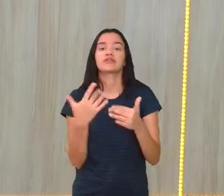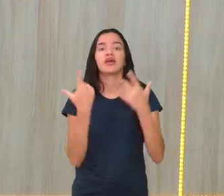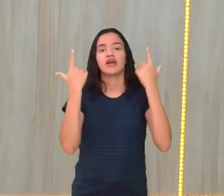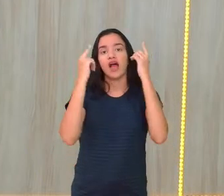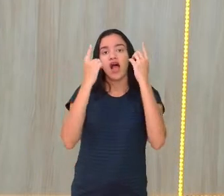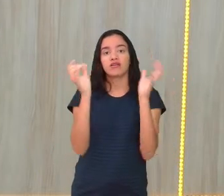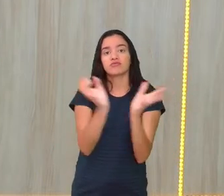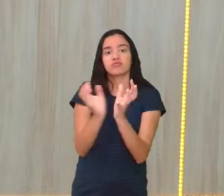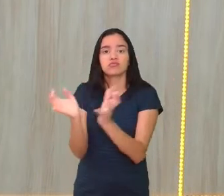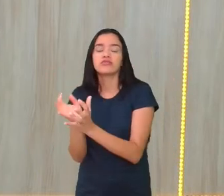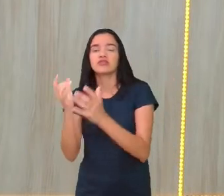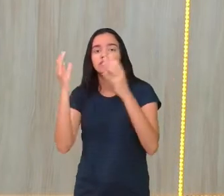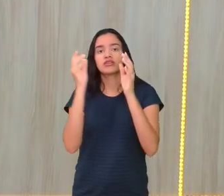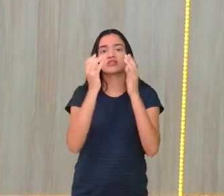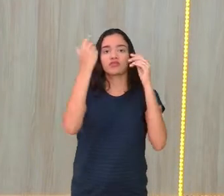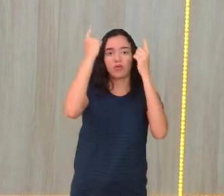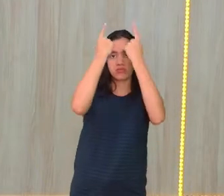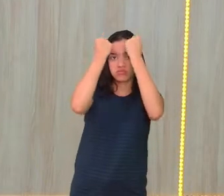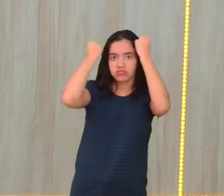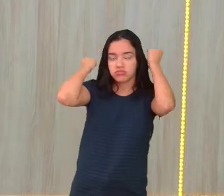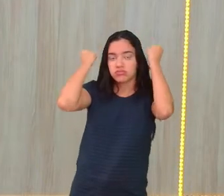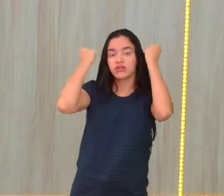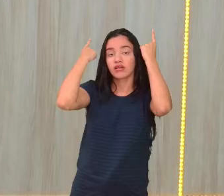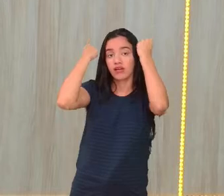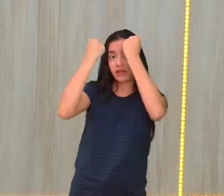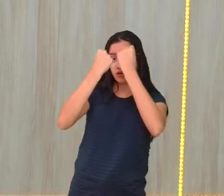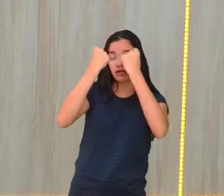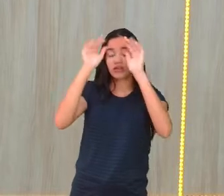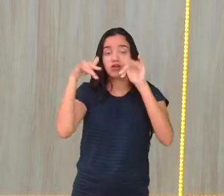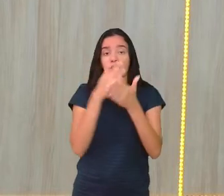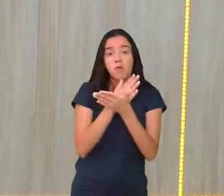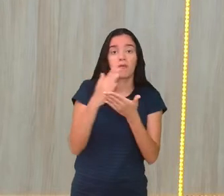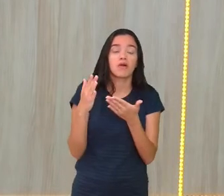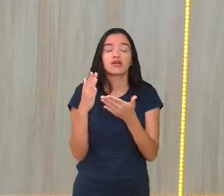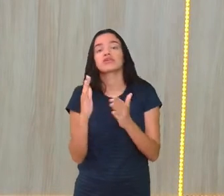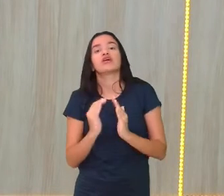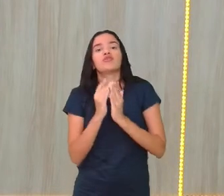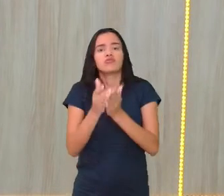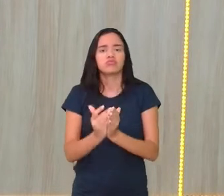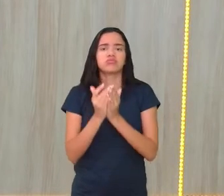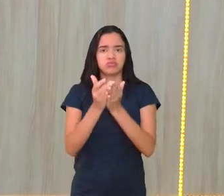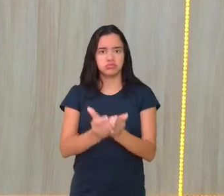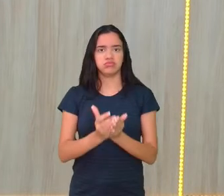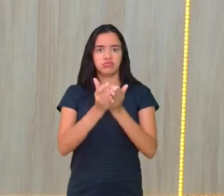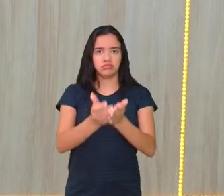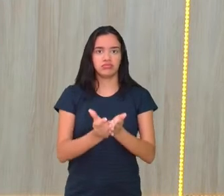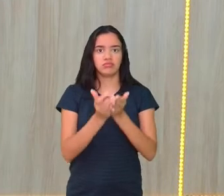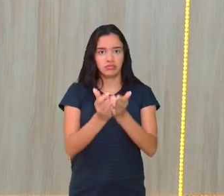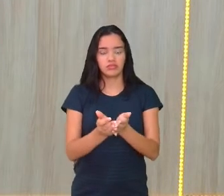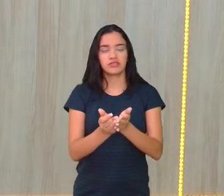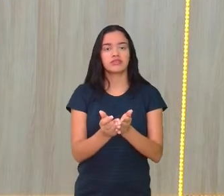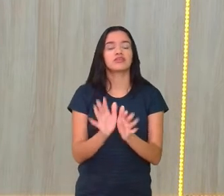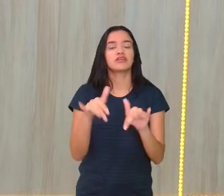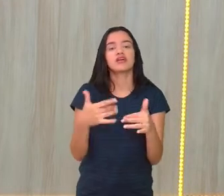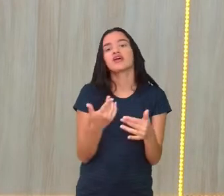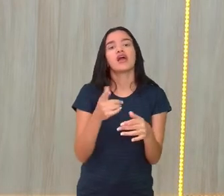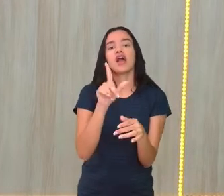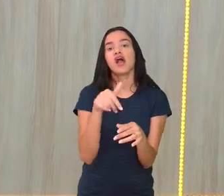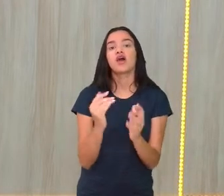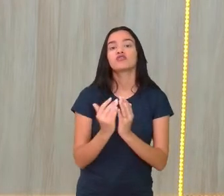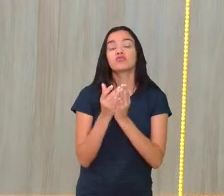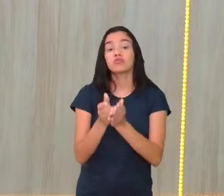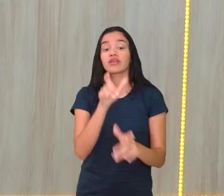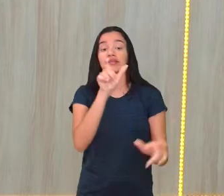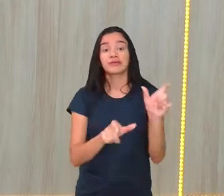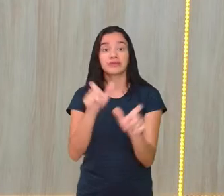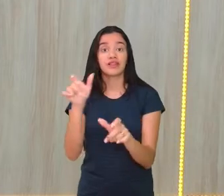os atenienses, eles começam a avançar o mar também. Toda a embarcação ateniense ela contava com